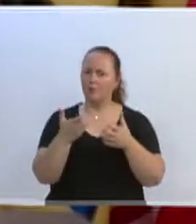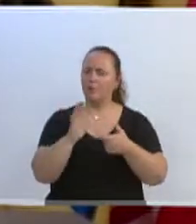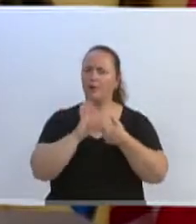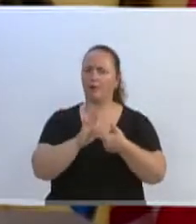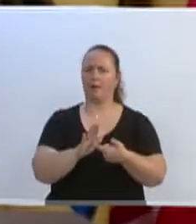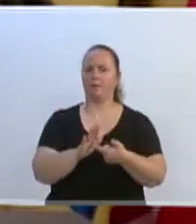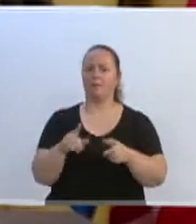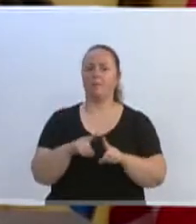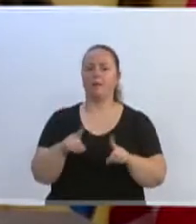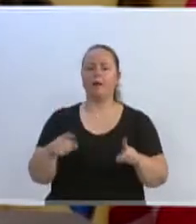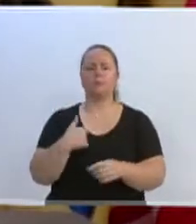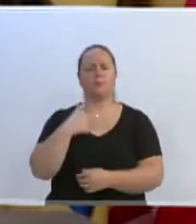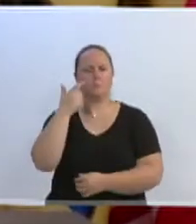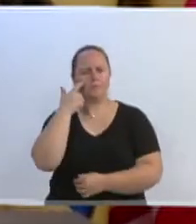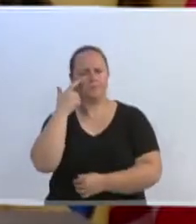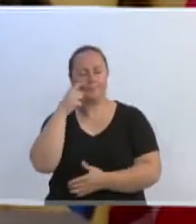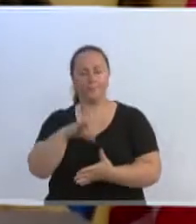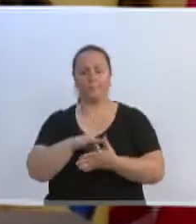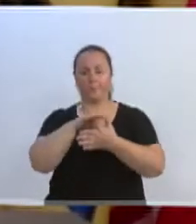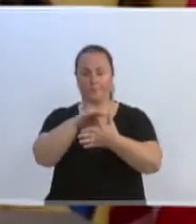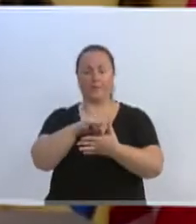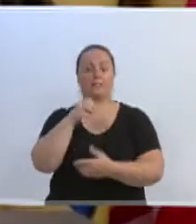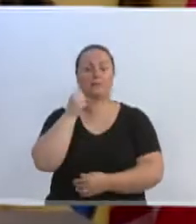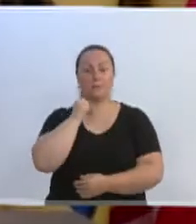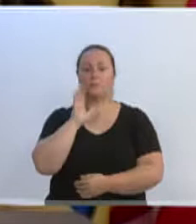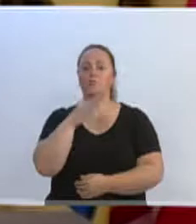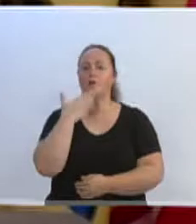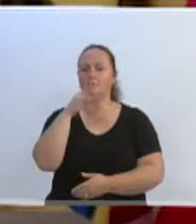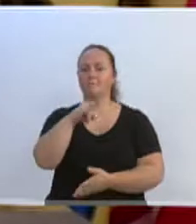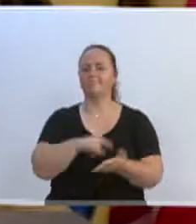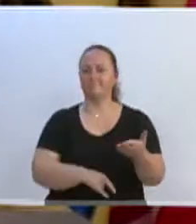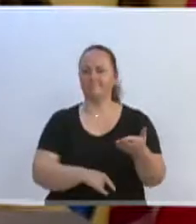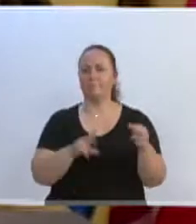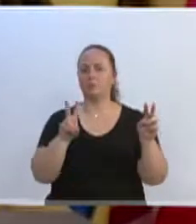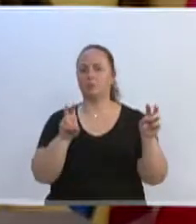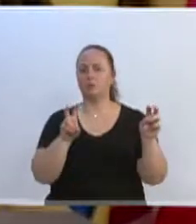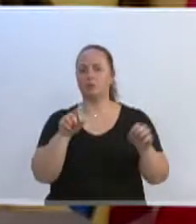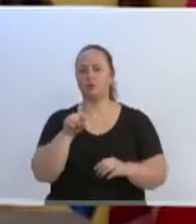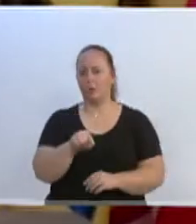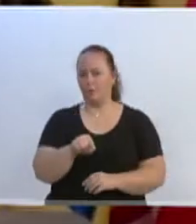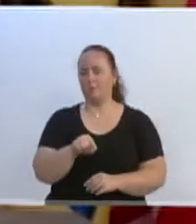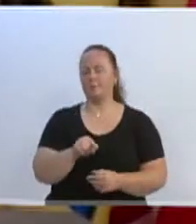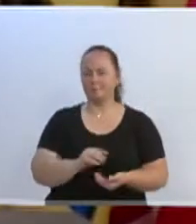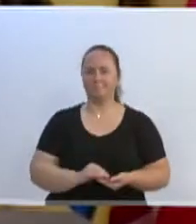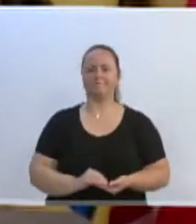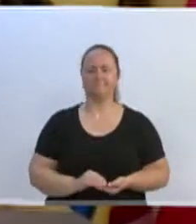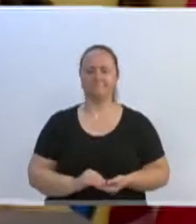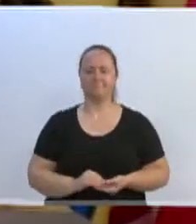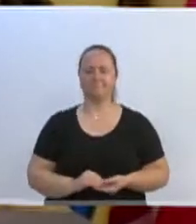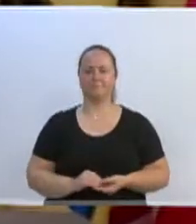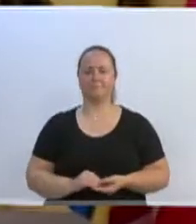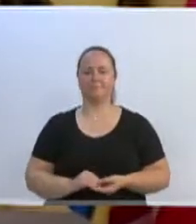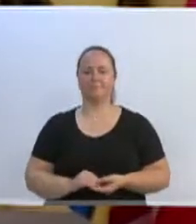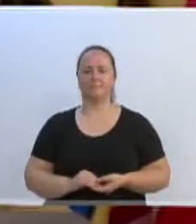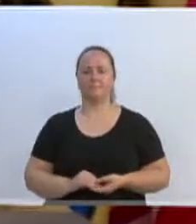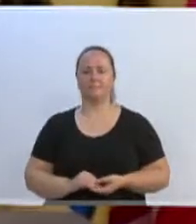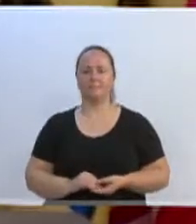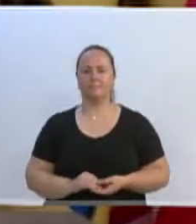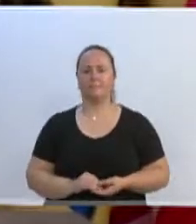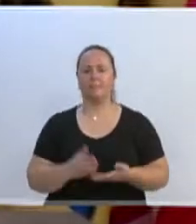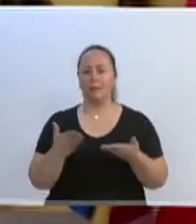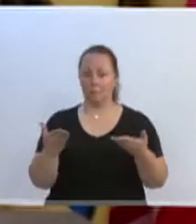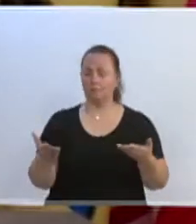dos irmãos já entrou com requerimento a respeito dessa colocação eu quero